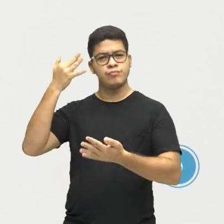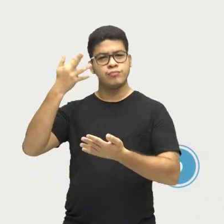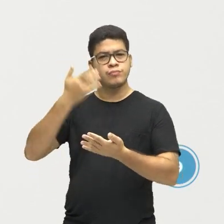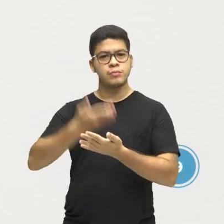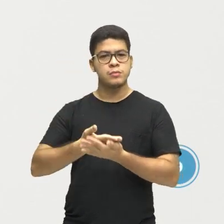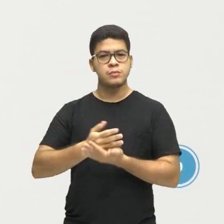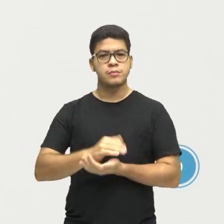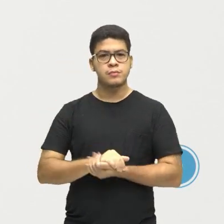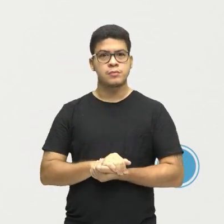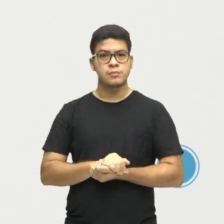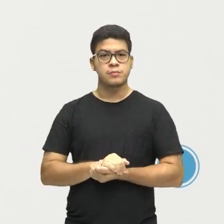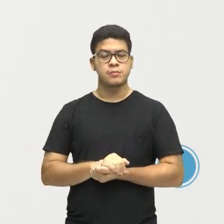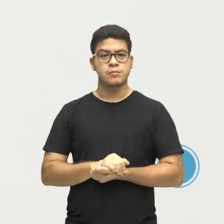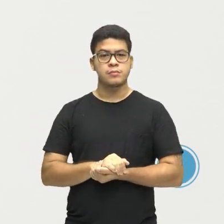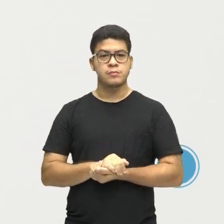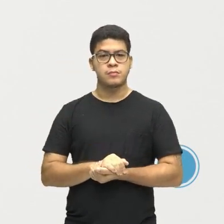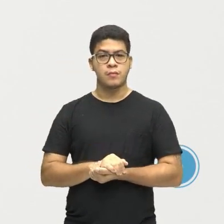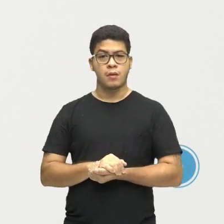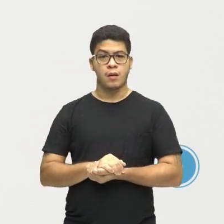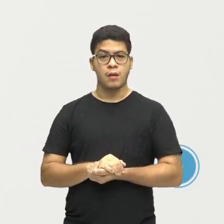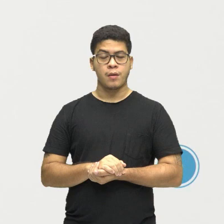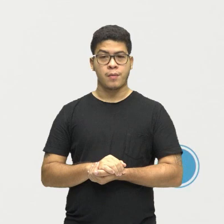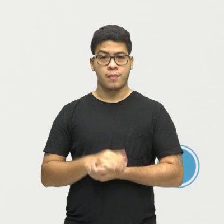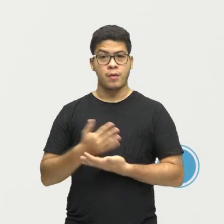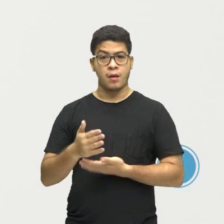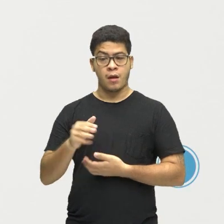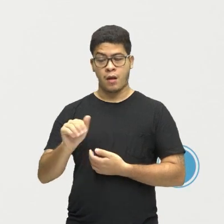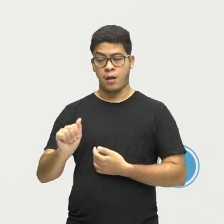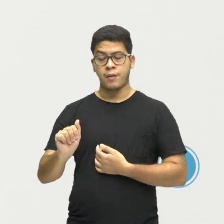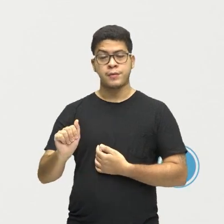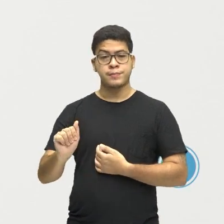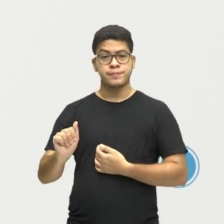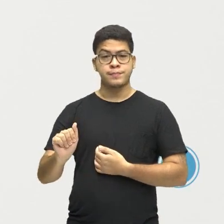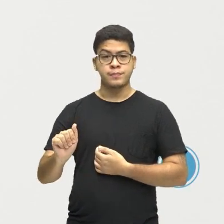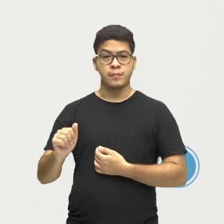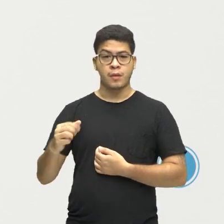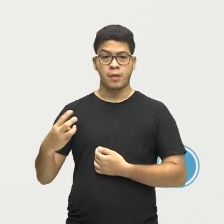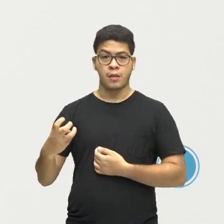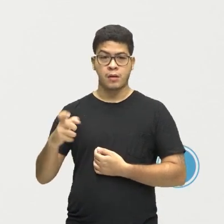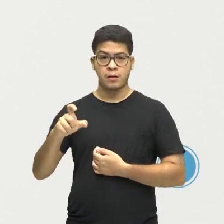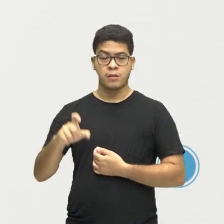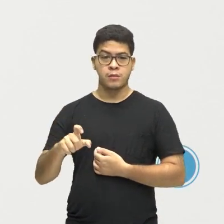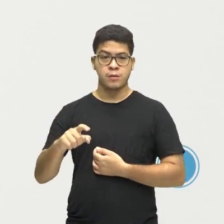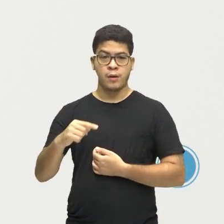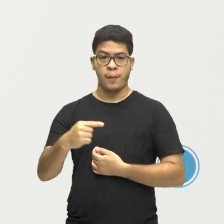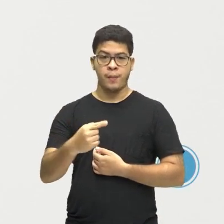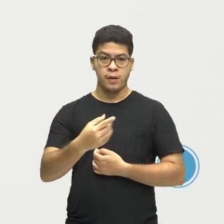o momento. Então, na letra A, nós temos aqui 3x